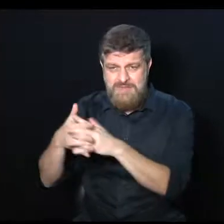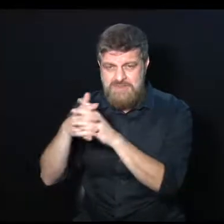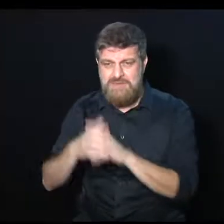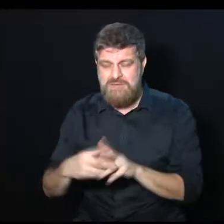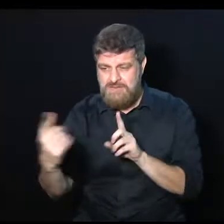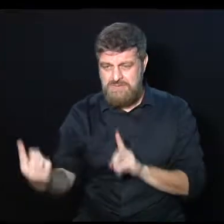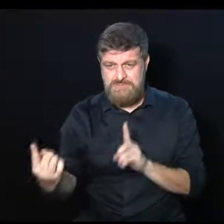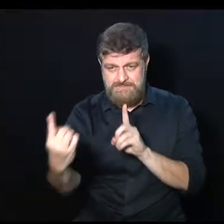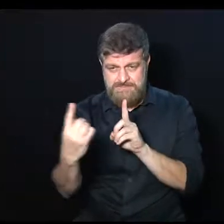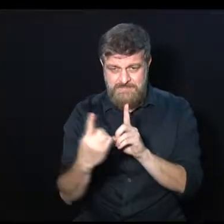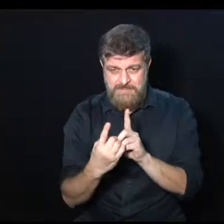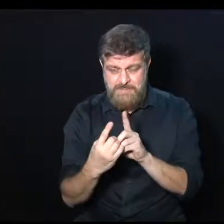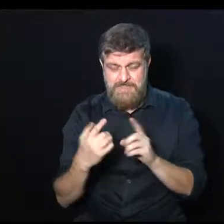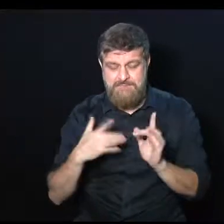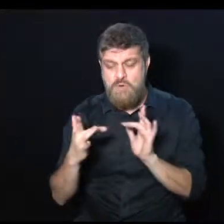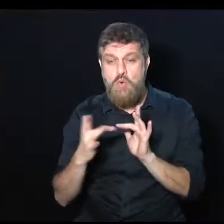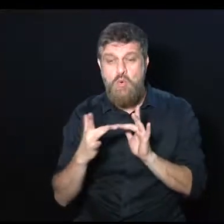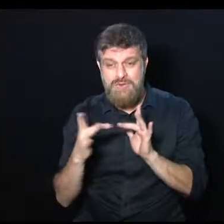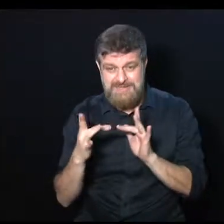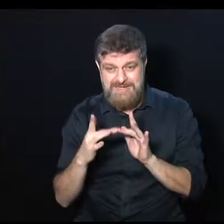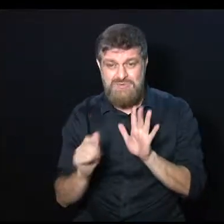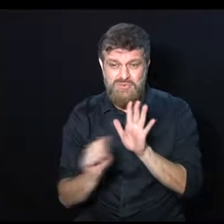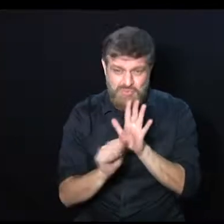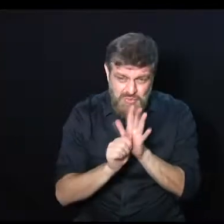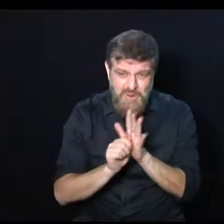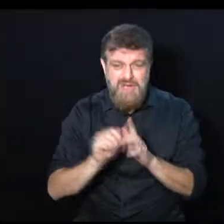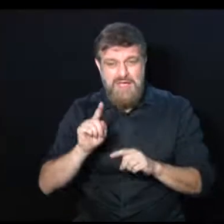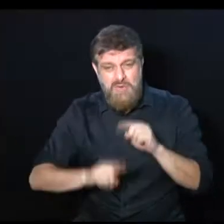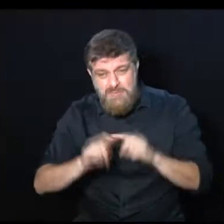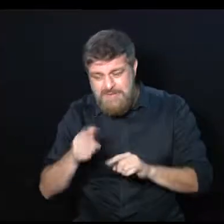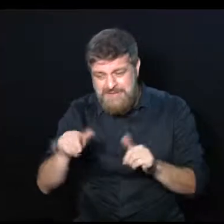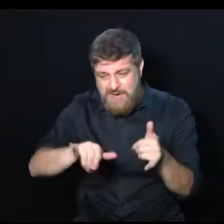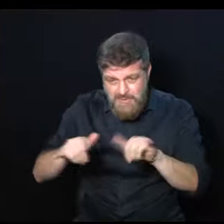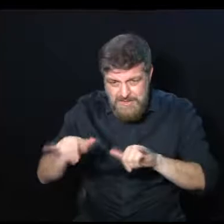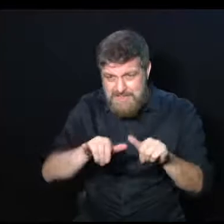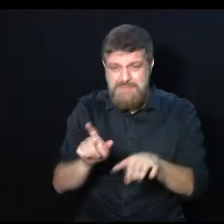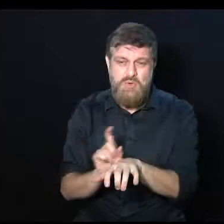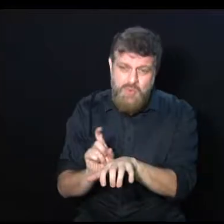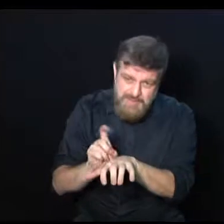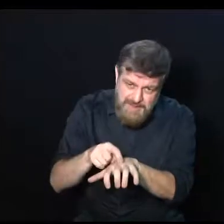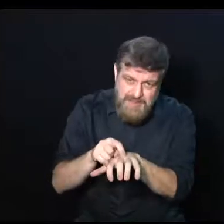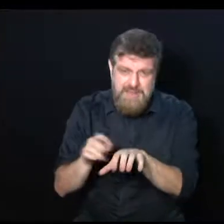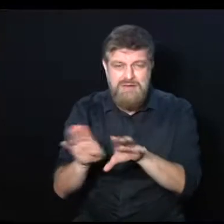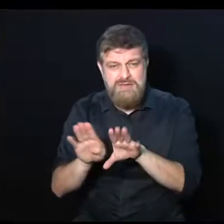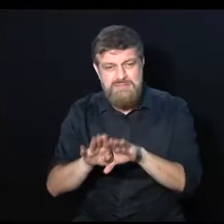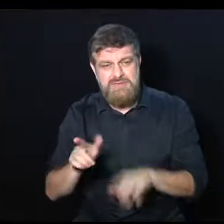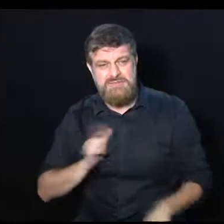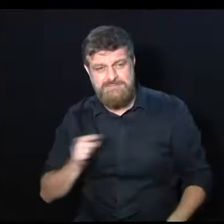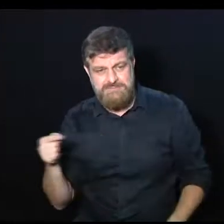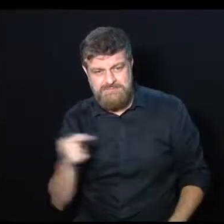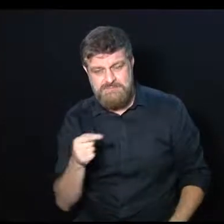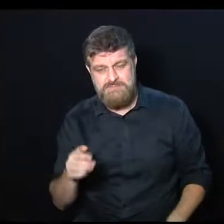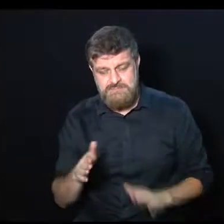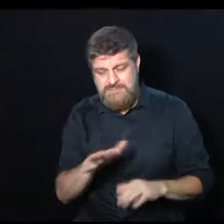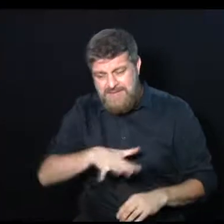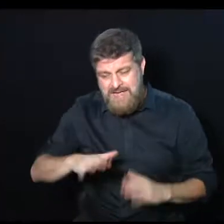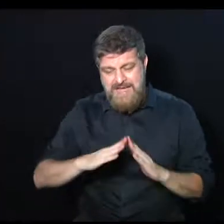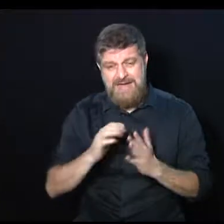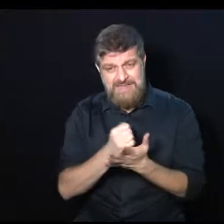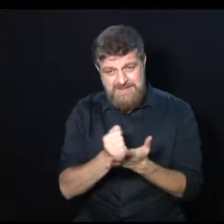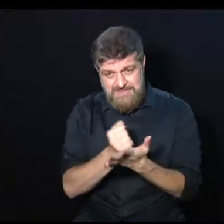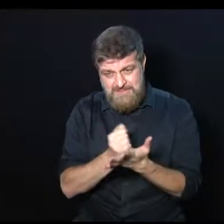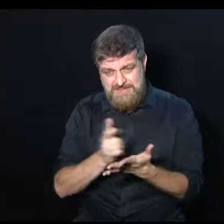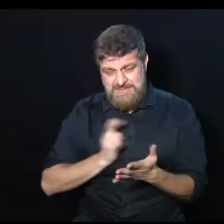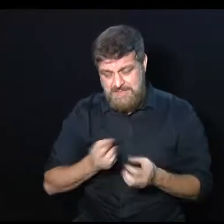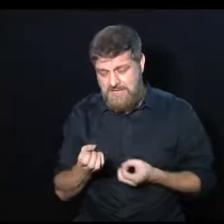consulta a um ciatox norte-americano. E os farmacêuticos também, além da informação especializada,